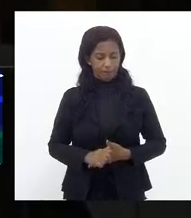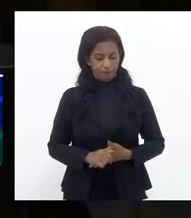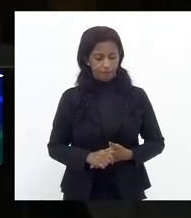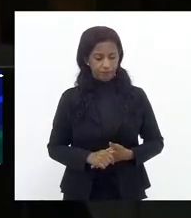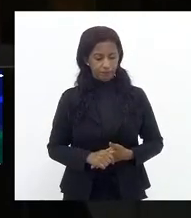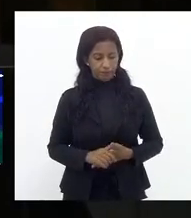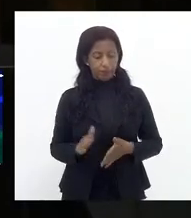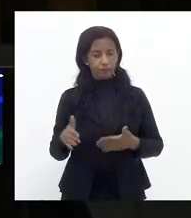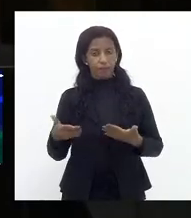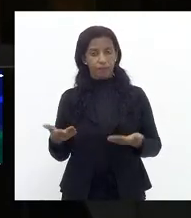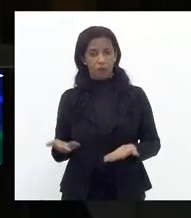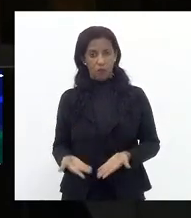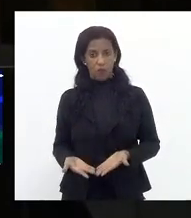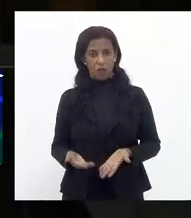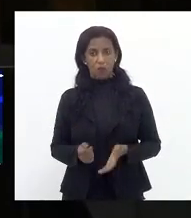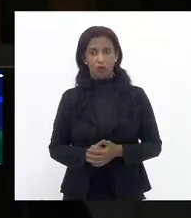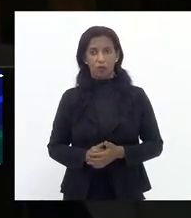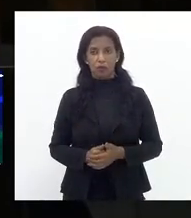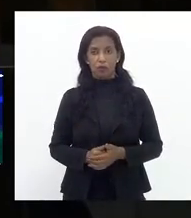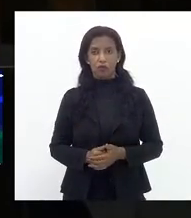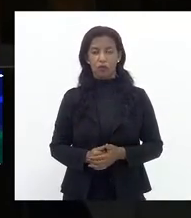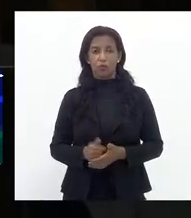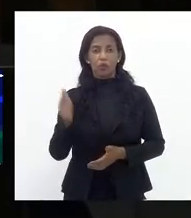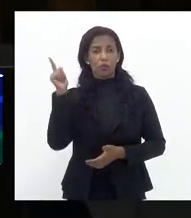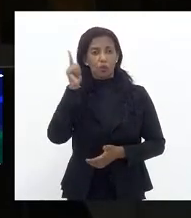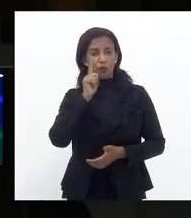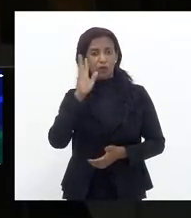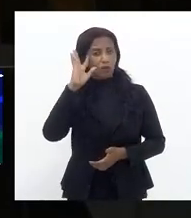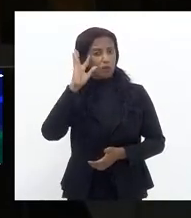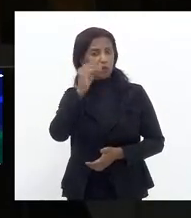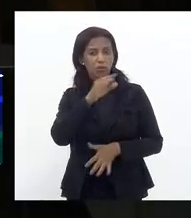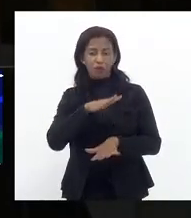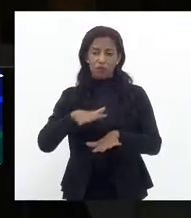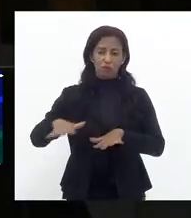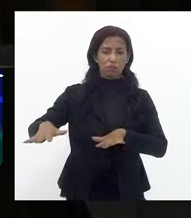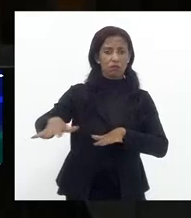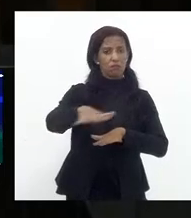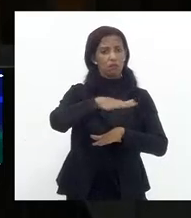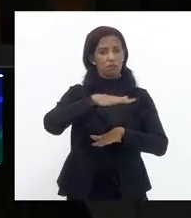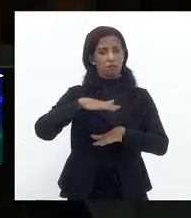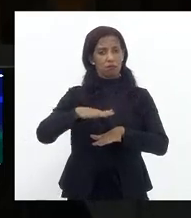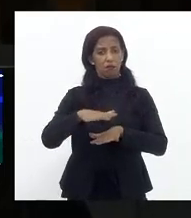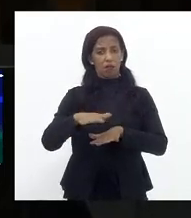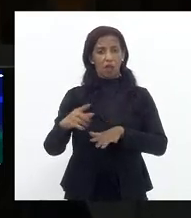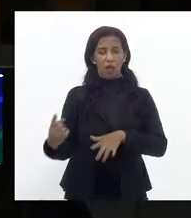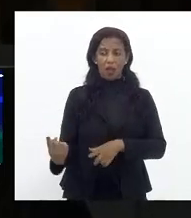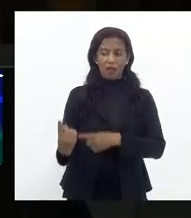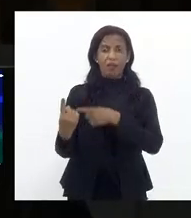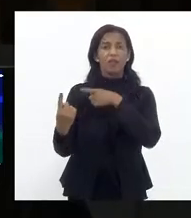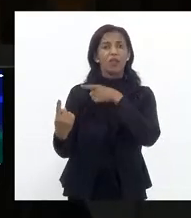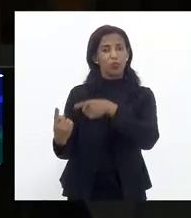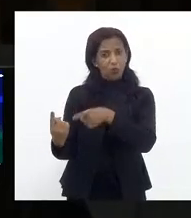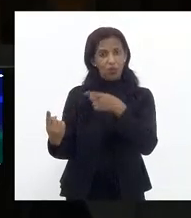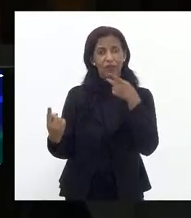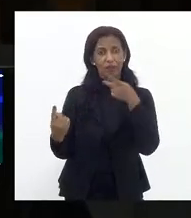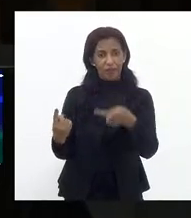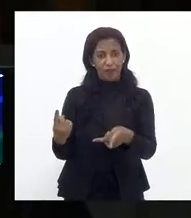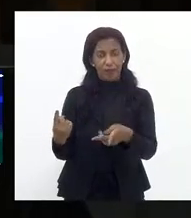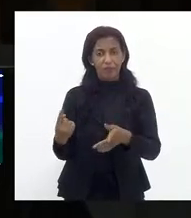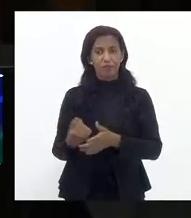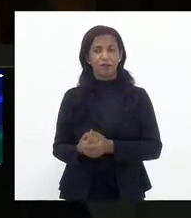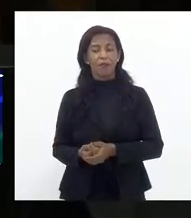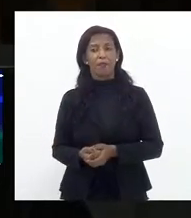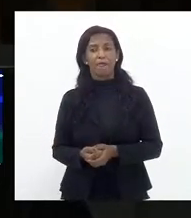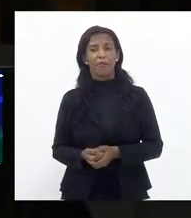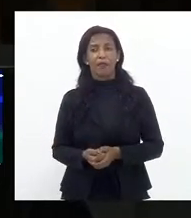presidente, atendemos a demanda de todos. Ainda tem uma que vai dizer assim: